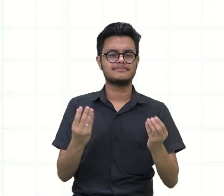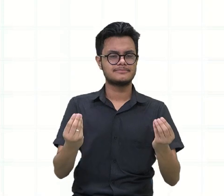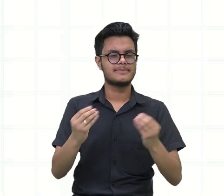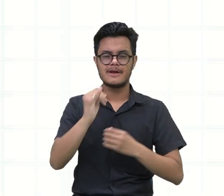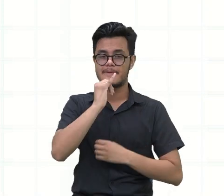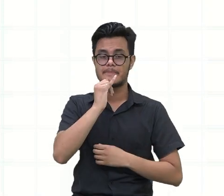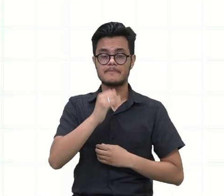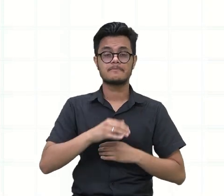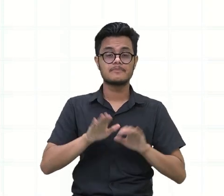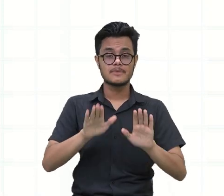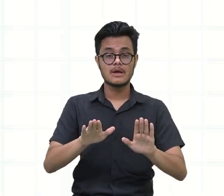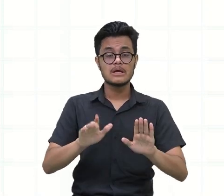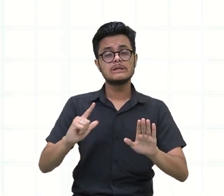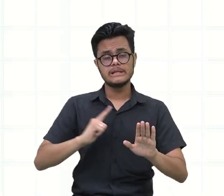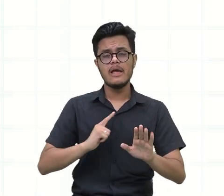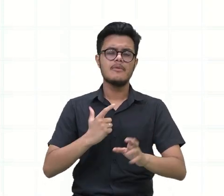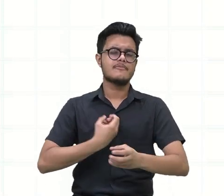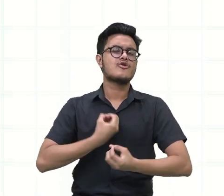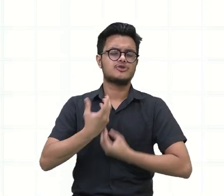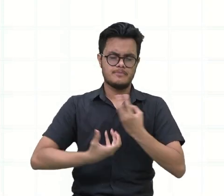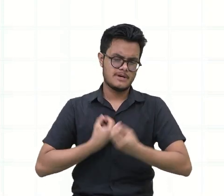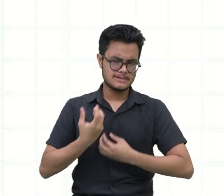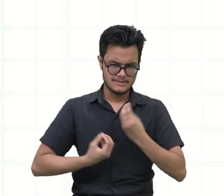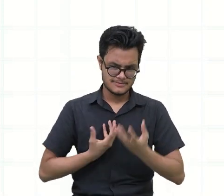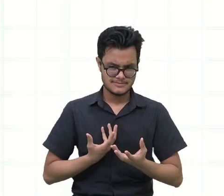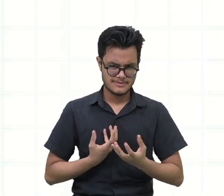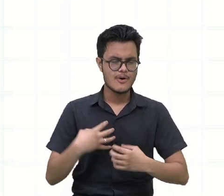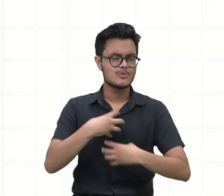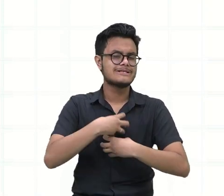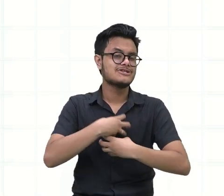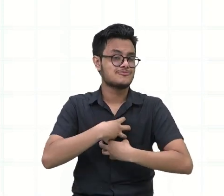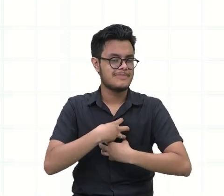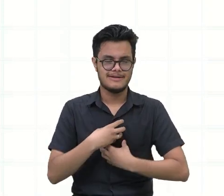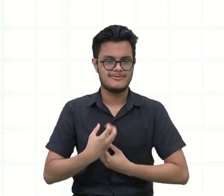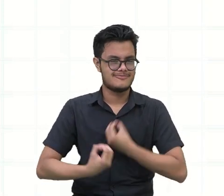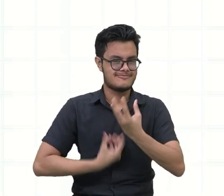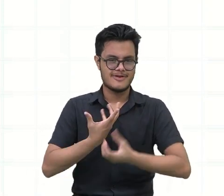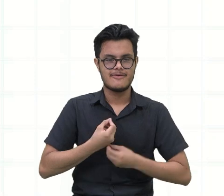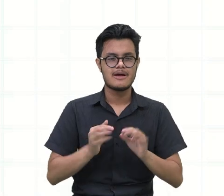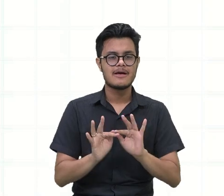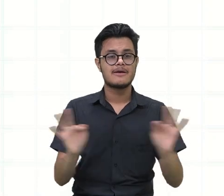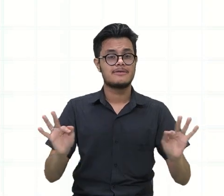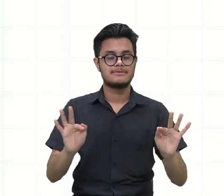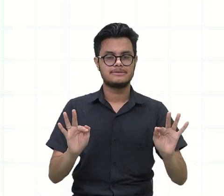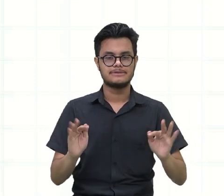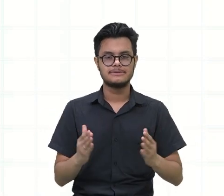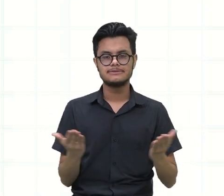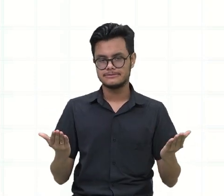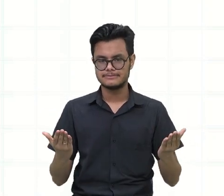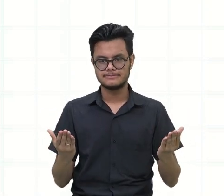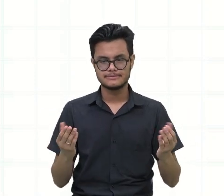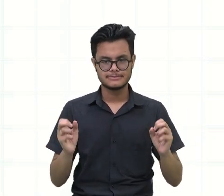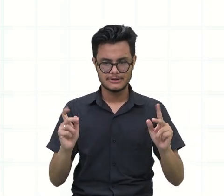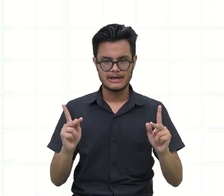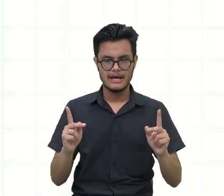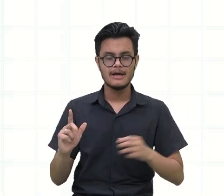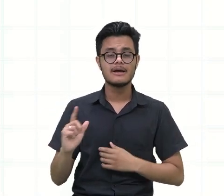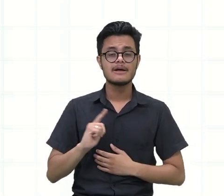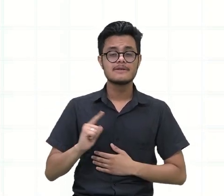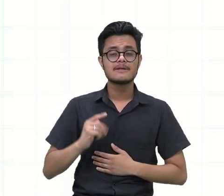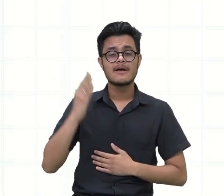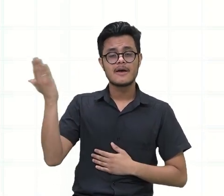de modo enfático e expressivo. Então, observe que aqui,